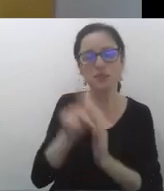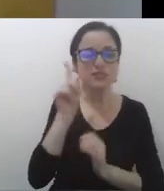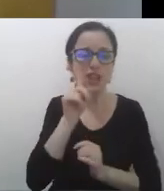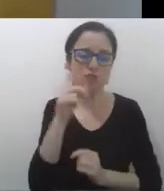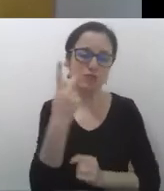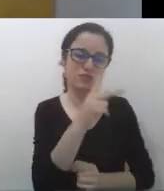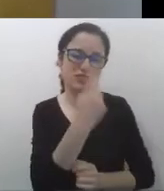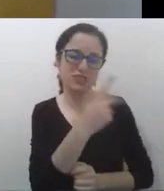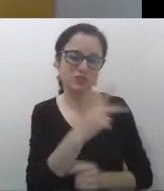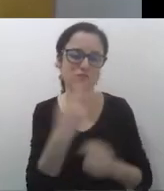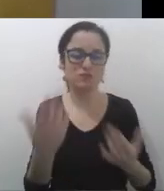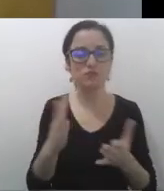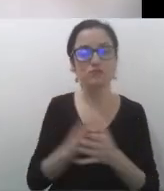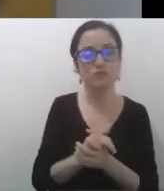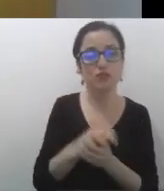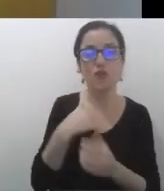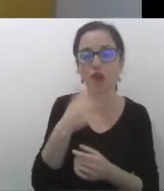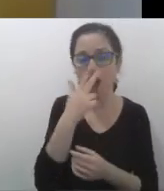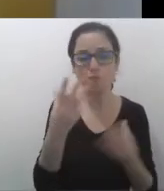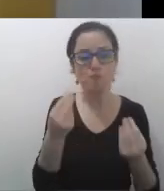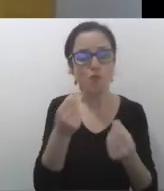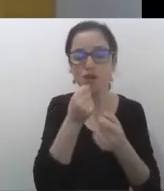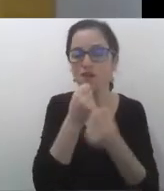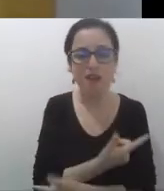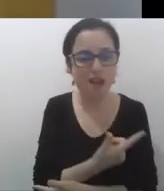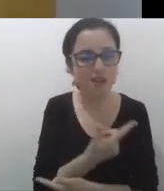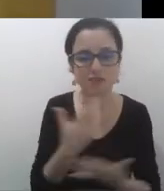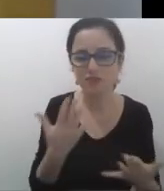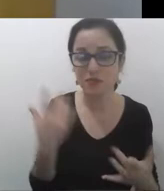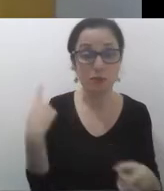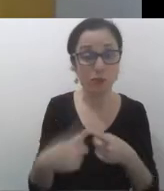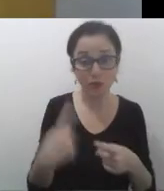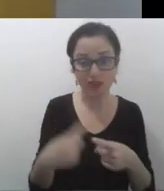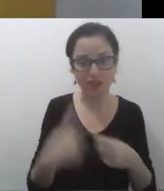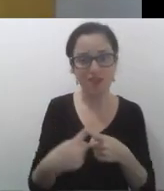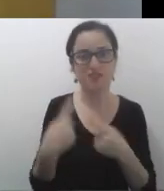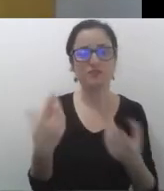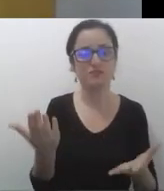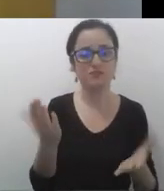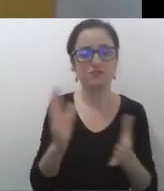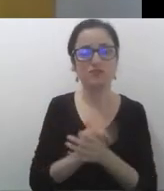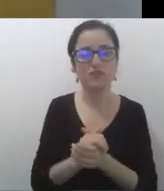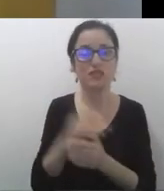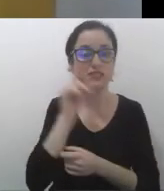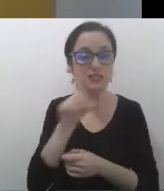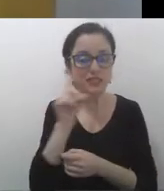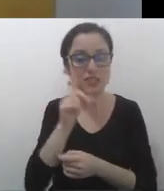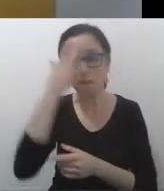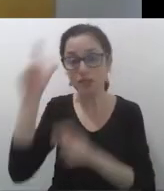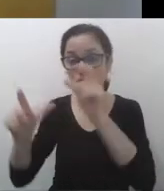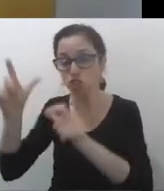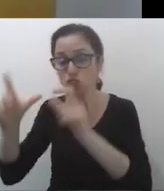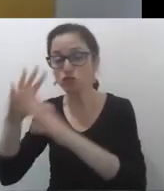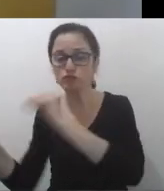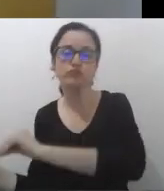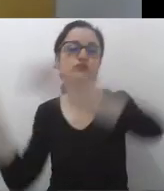stylists norte-americanos, né? E eu achava aquilo muito engraçado, porque nos